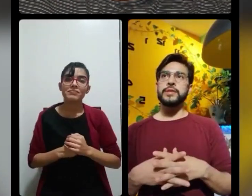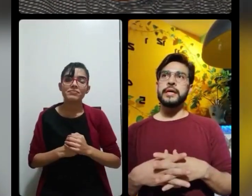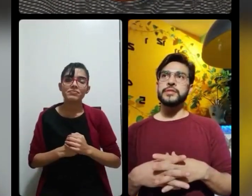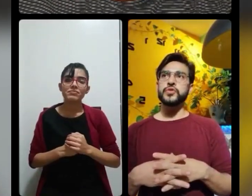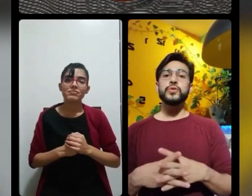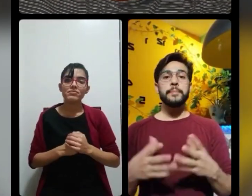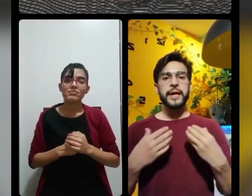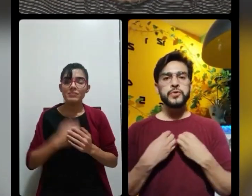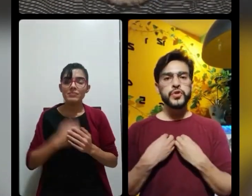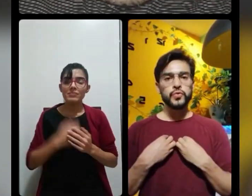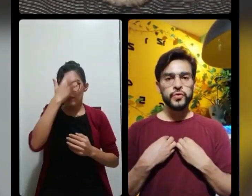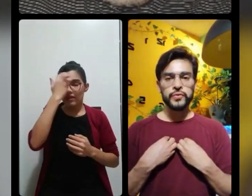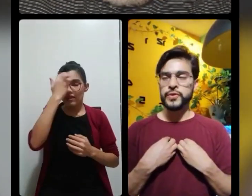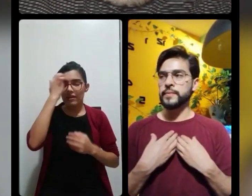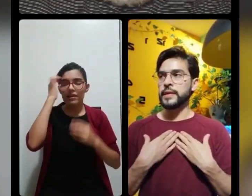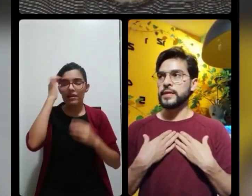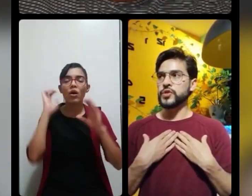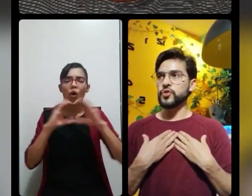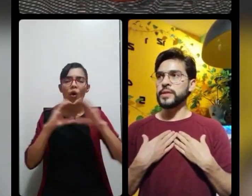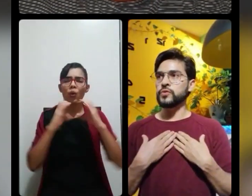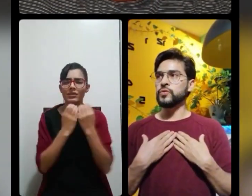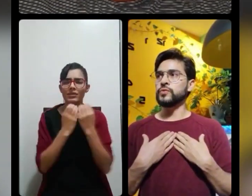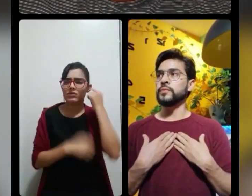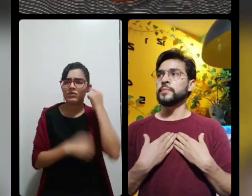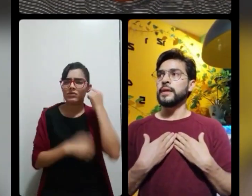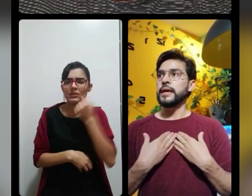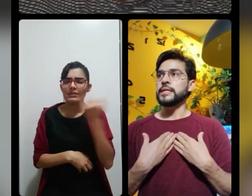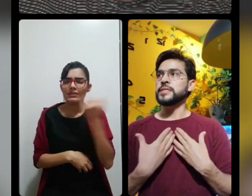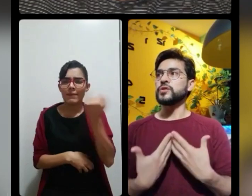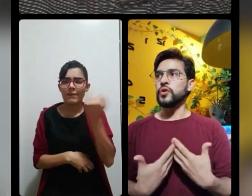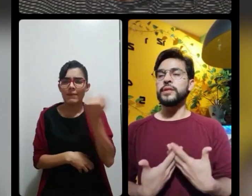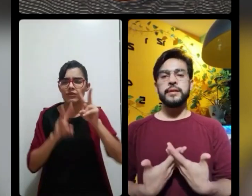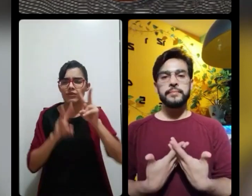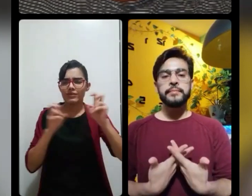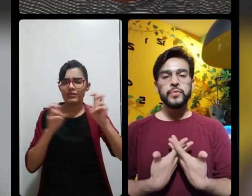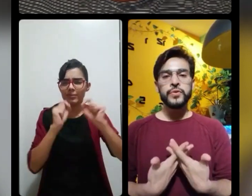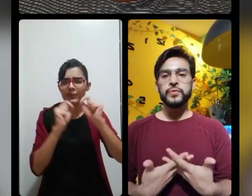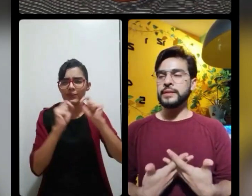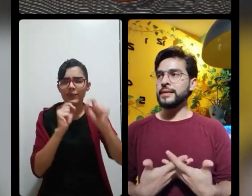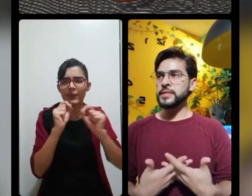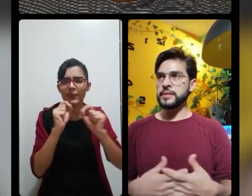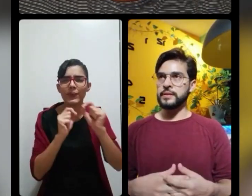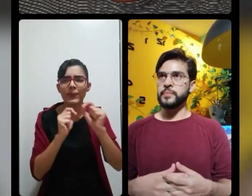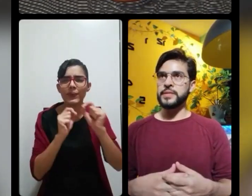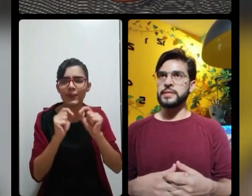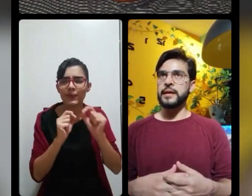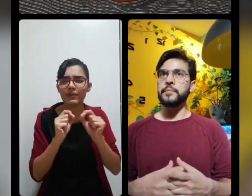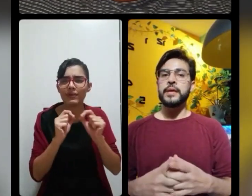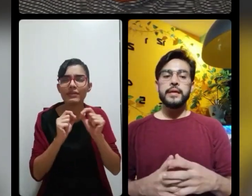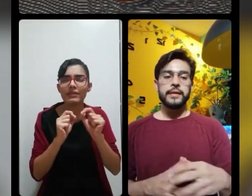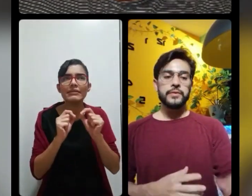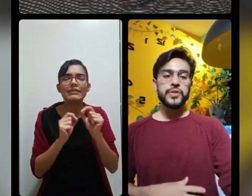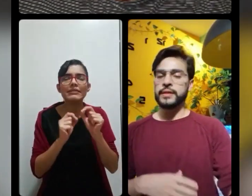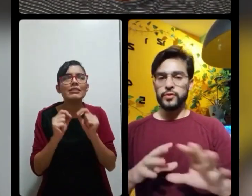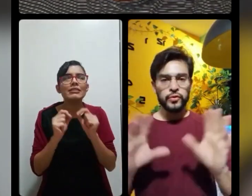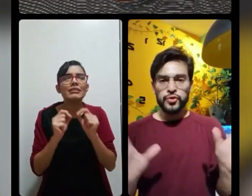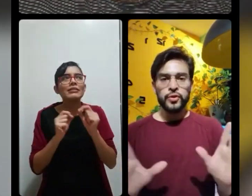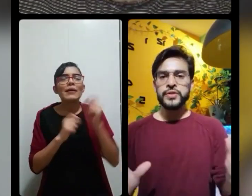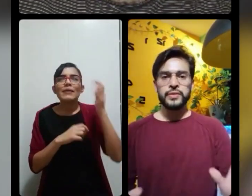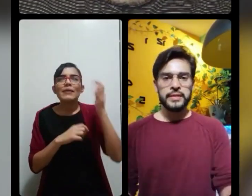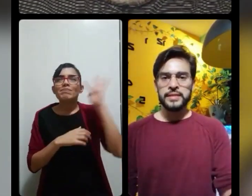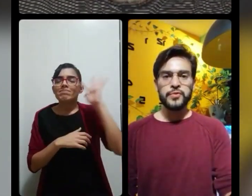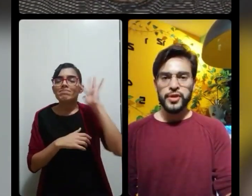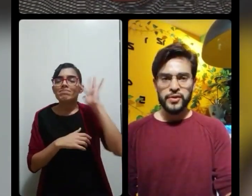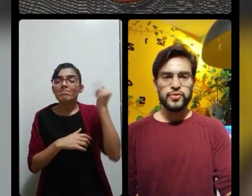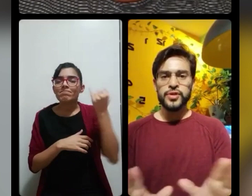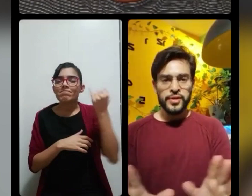acho que na comunidade surda, para os surdos, sobretudo, se torna muito interessante pensar, que é o seguinte: todos